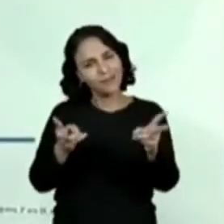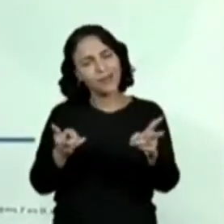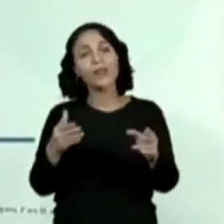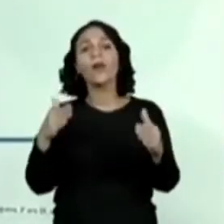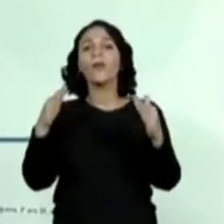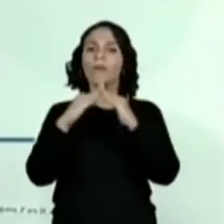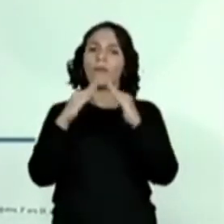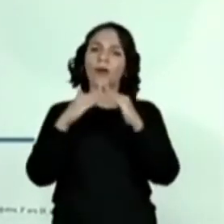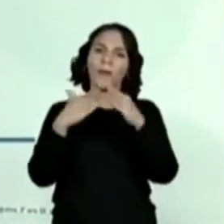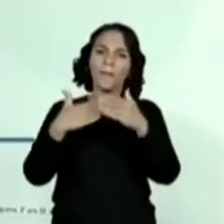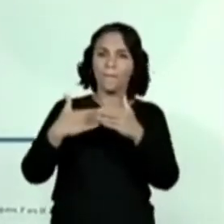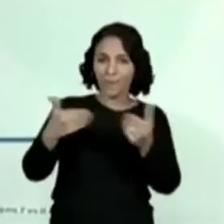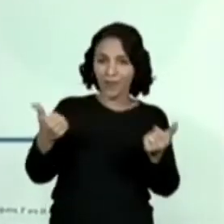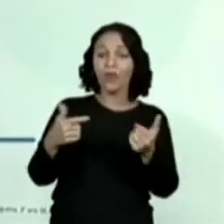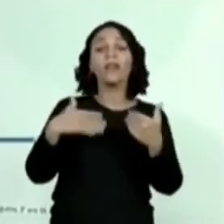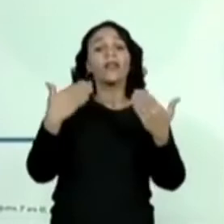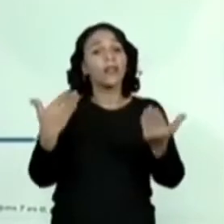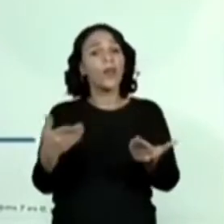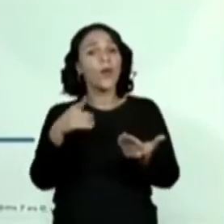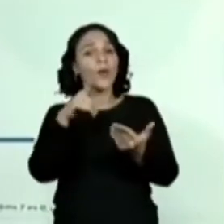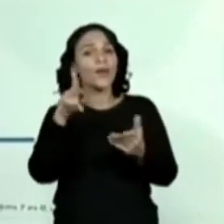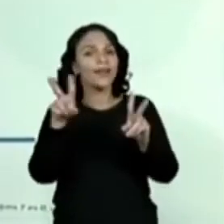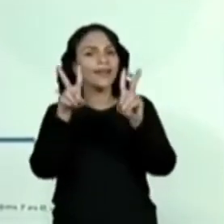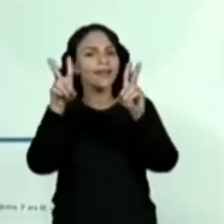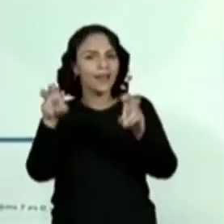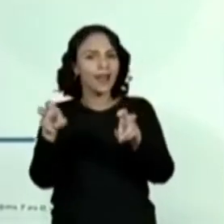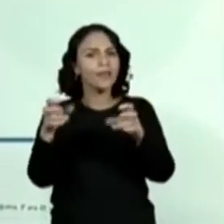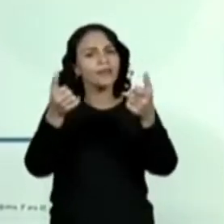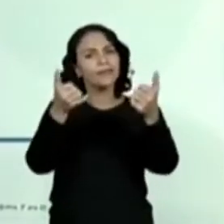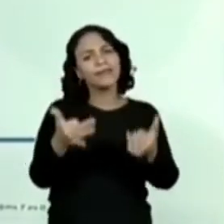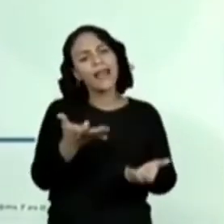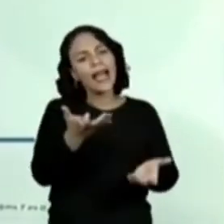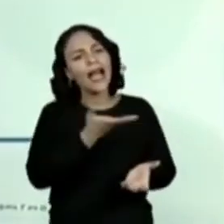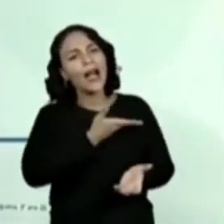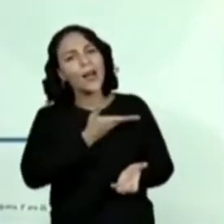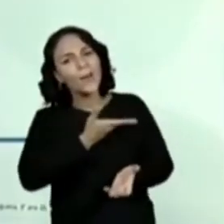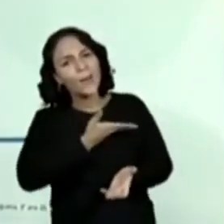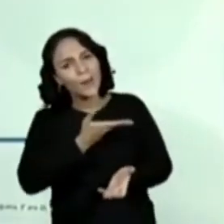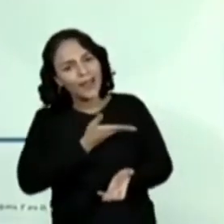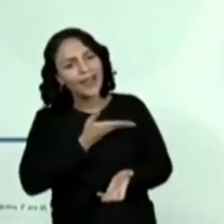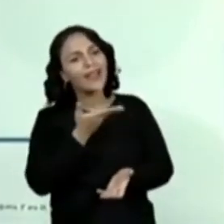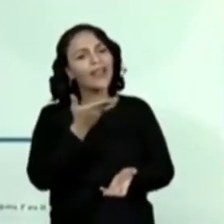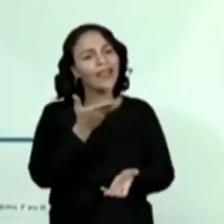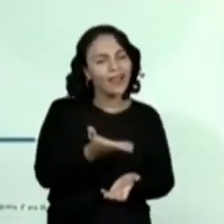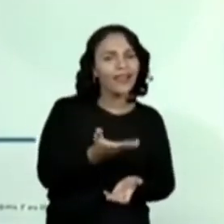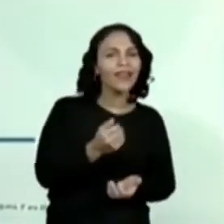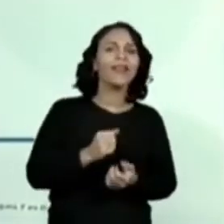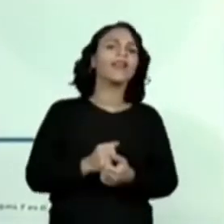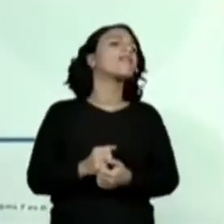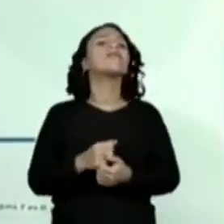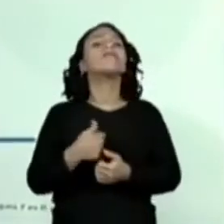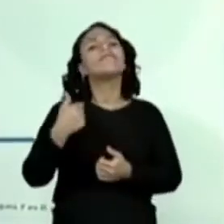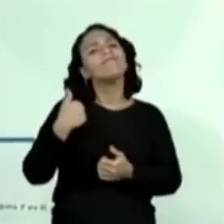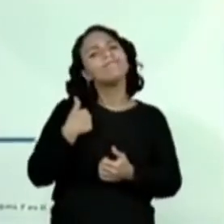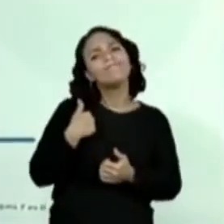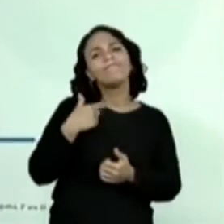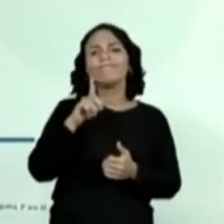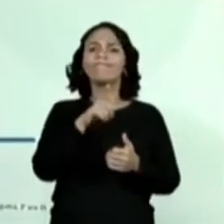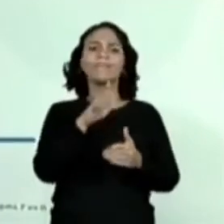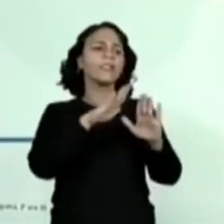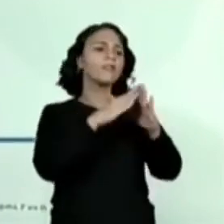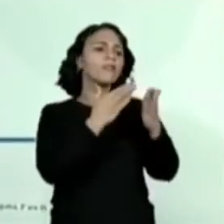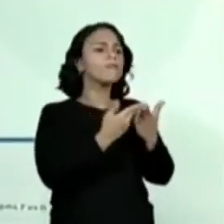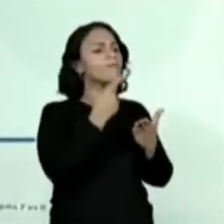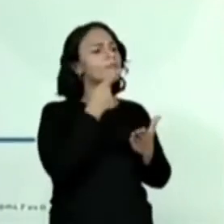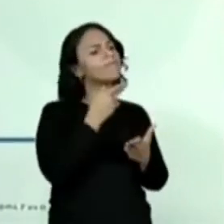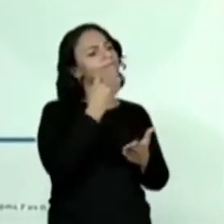e o assunto da carta continha isso. Ela avisava que tinha como desafio na escola, pela professora,